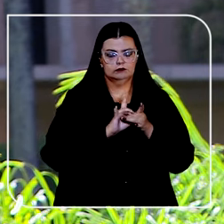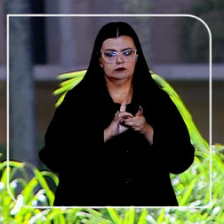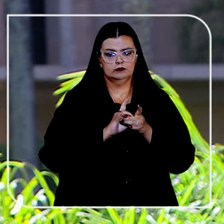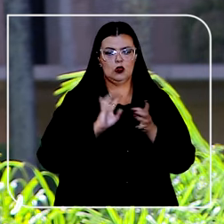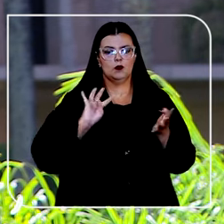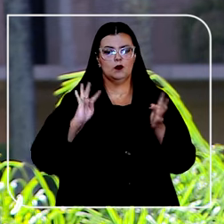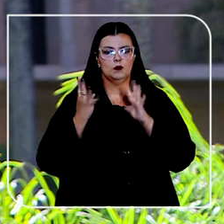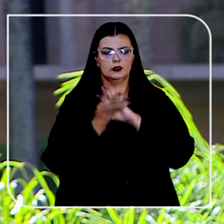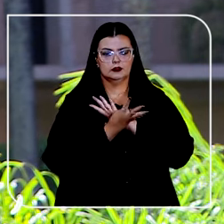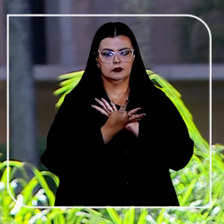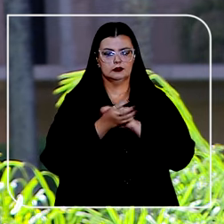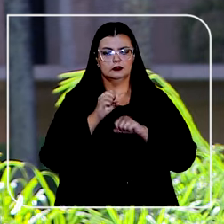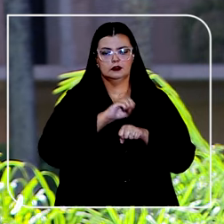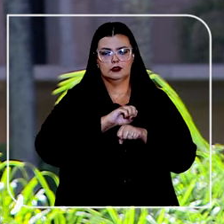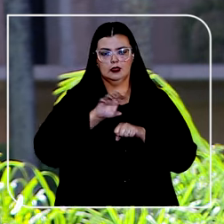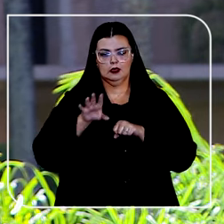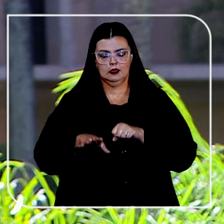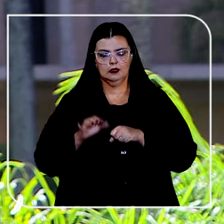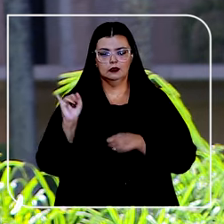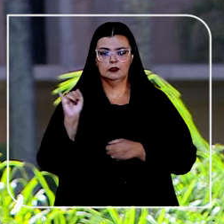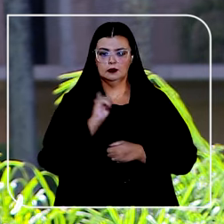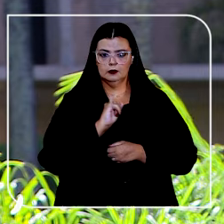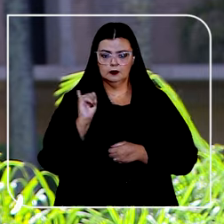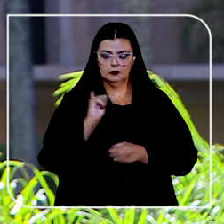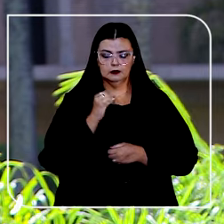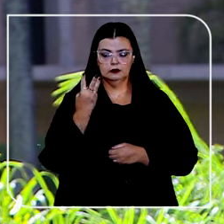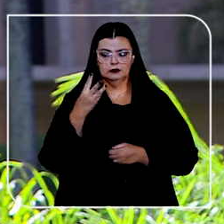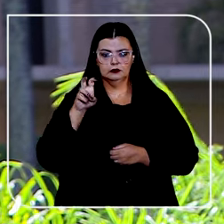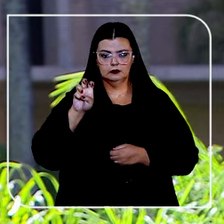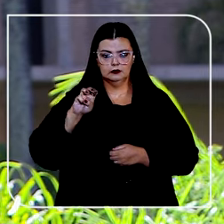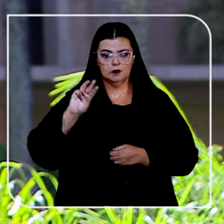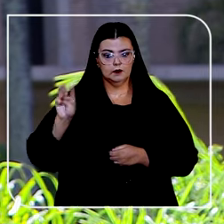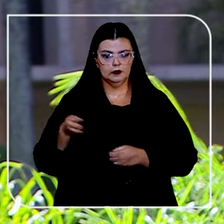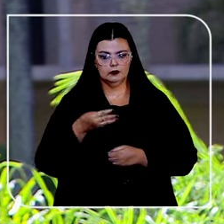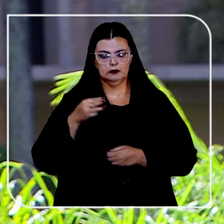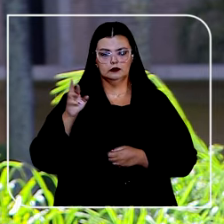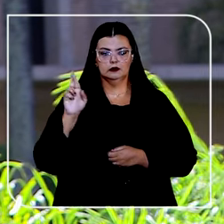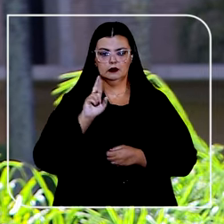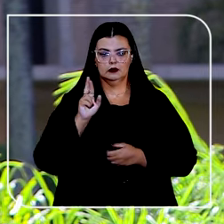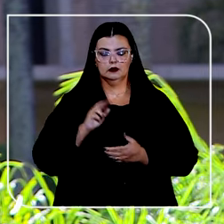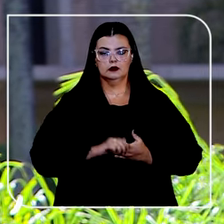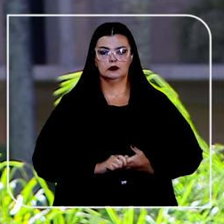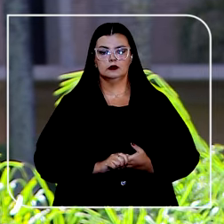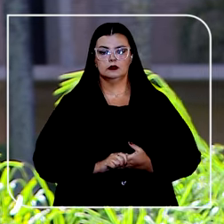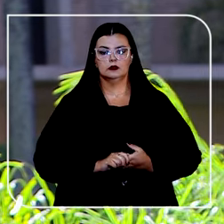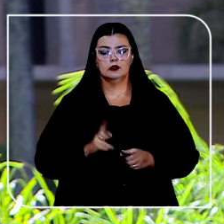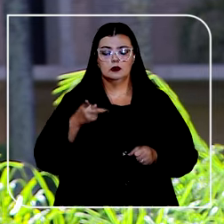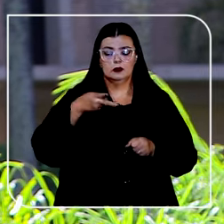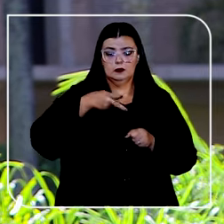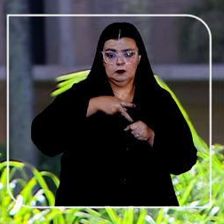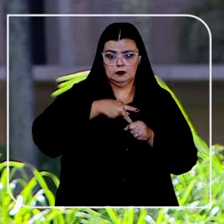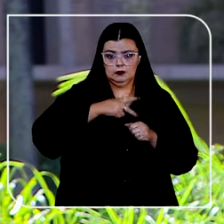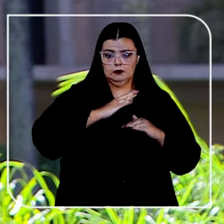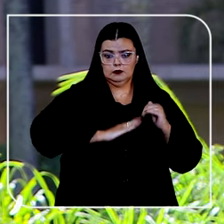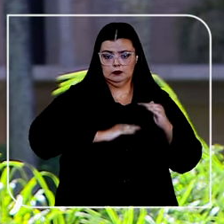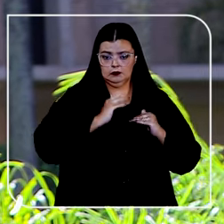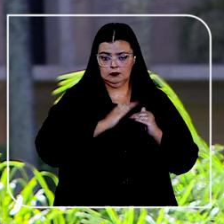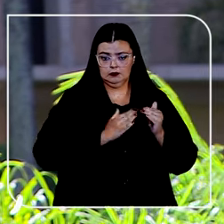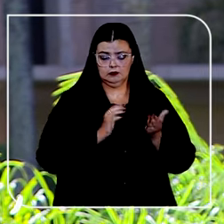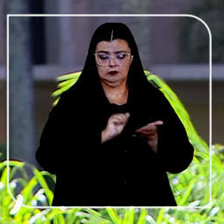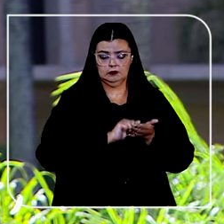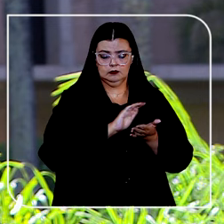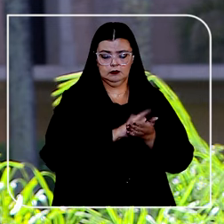comercial com isso foi gerado imposto de importação de mais de R 35 milhões de reais mas a Petrobras em ação de